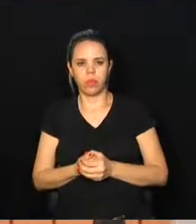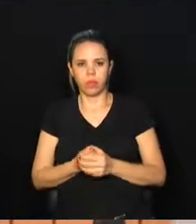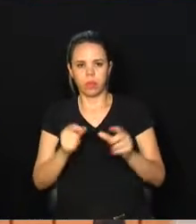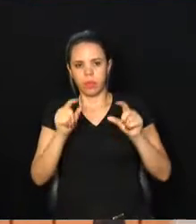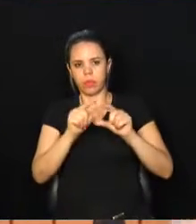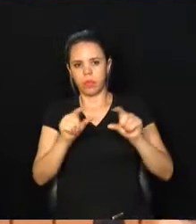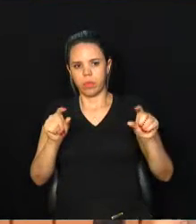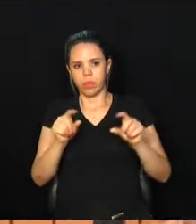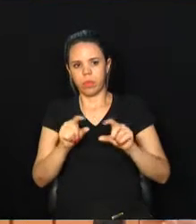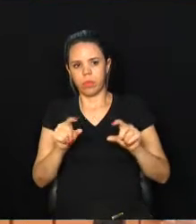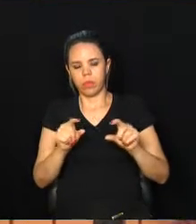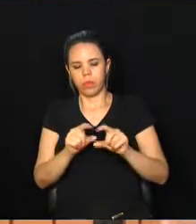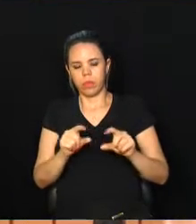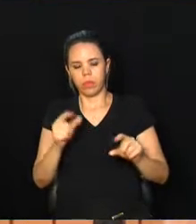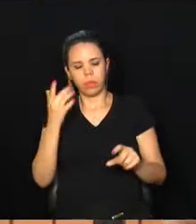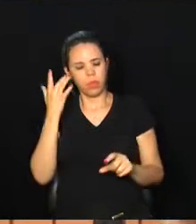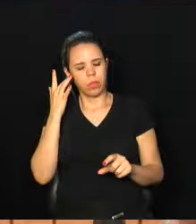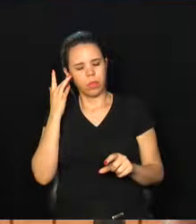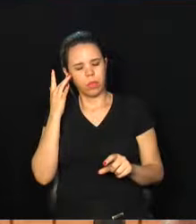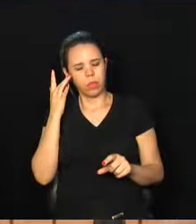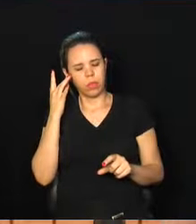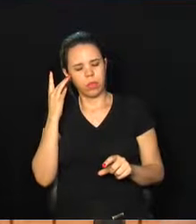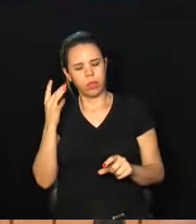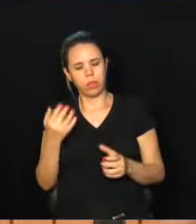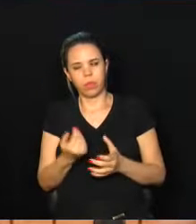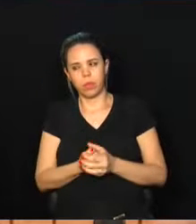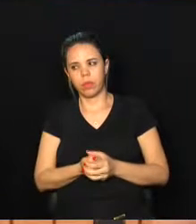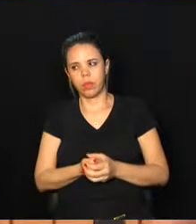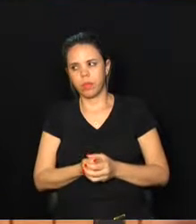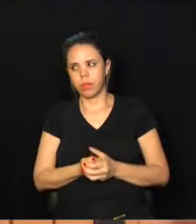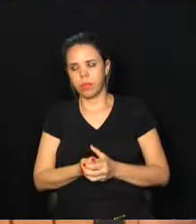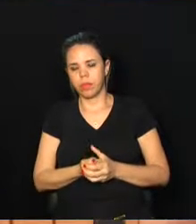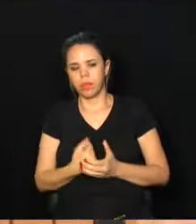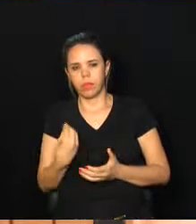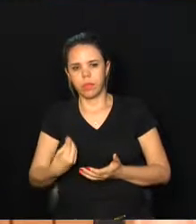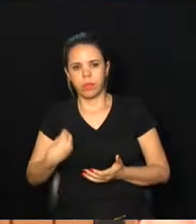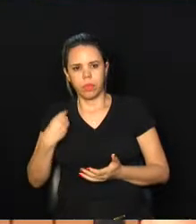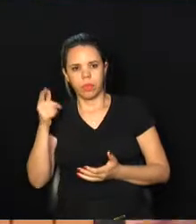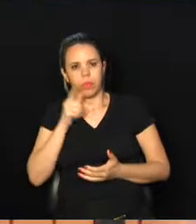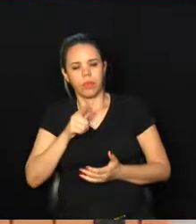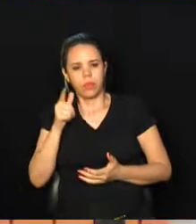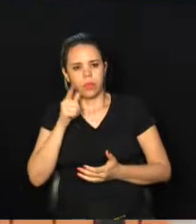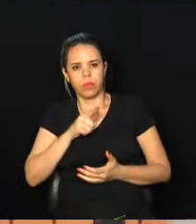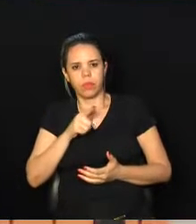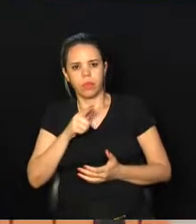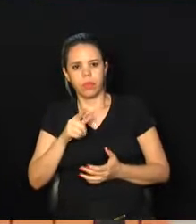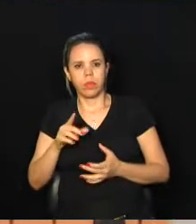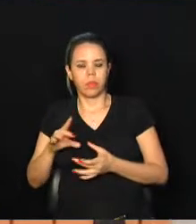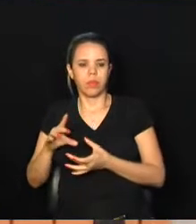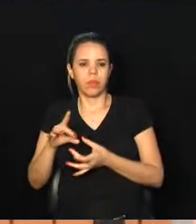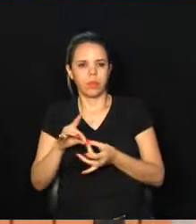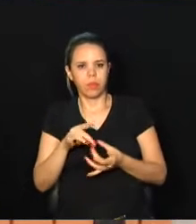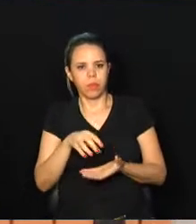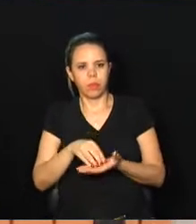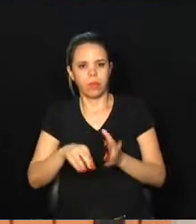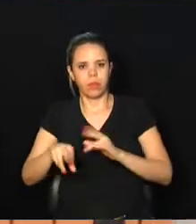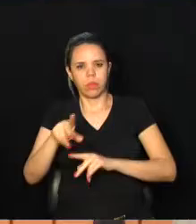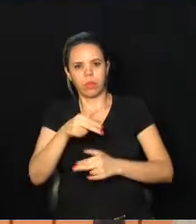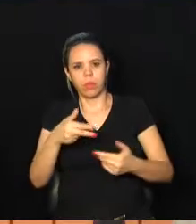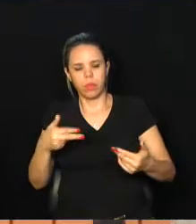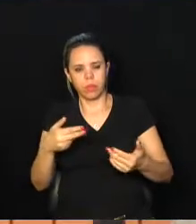frase, né? Eu acho que nós estamos conseguindo uma unidade na